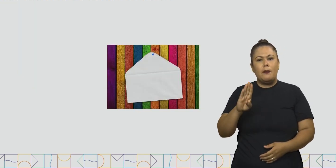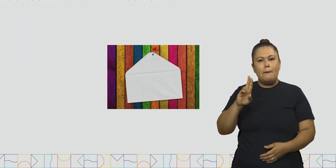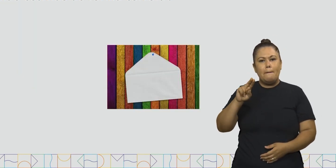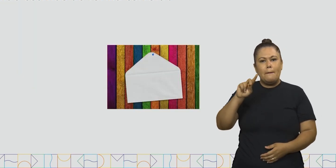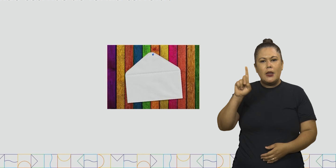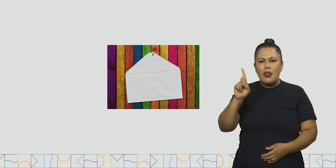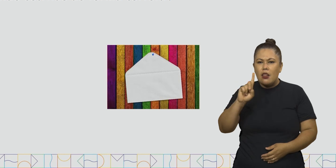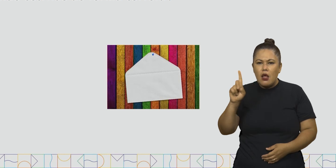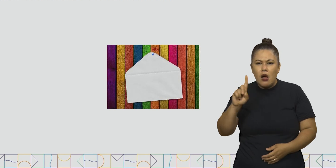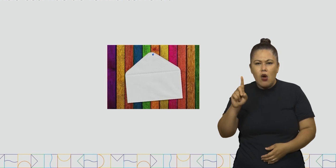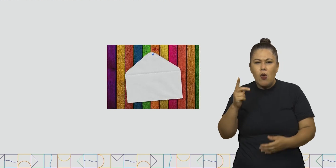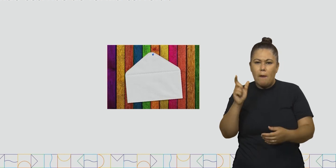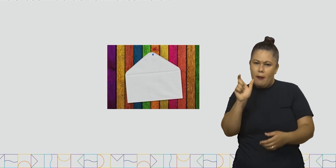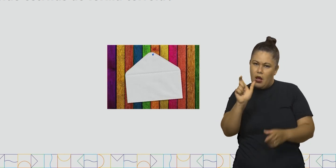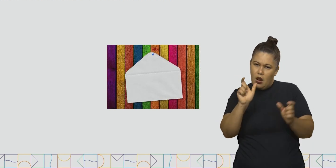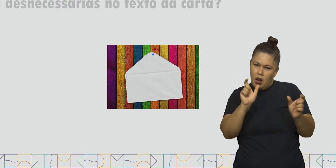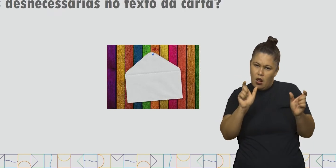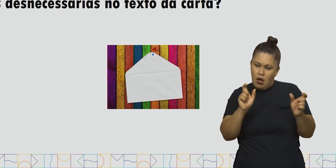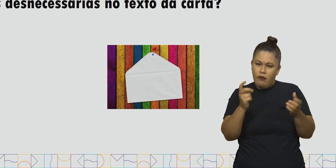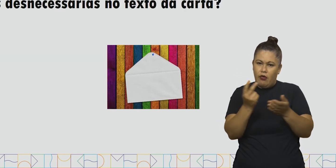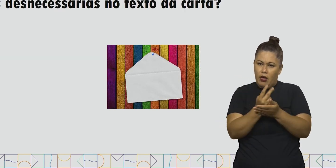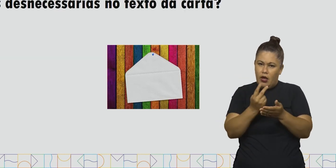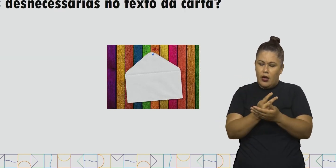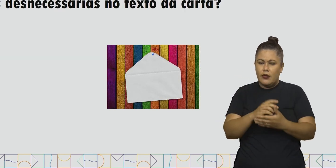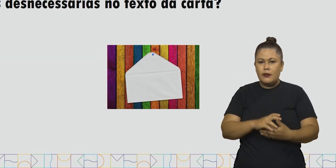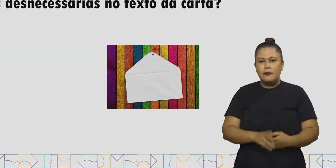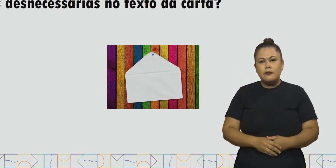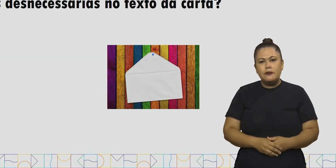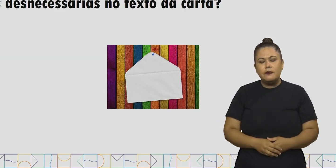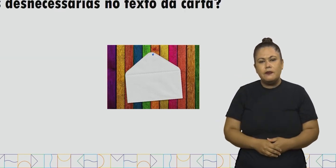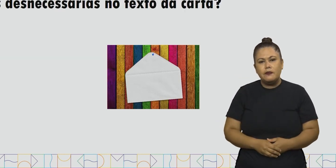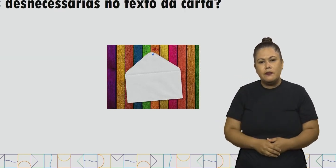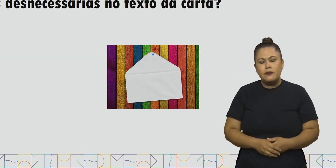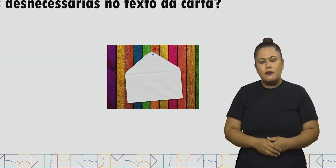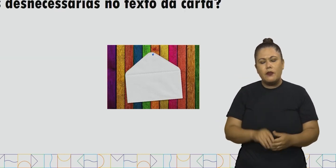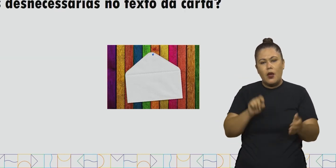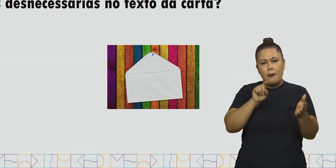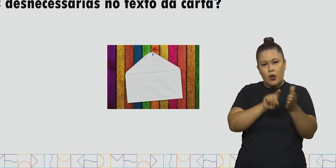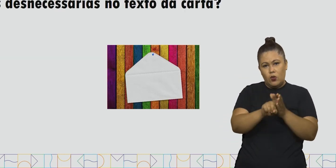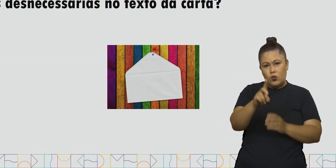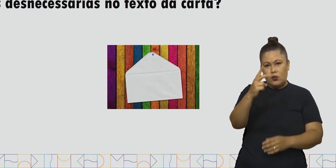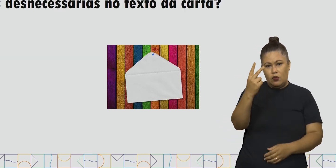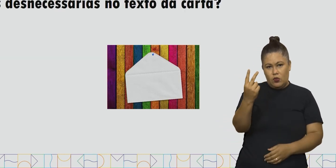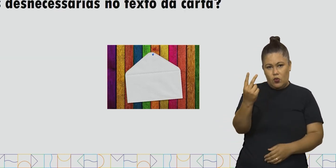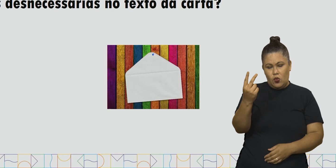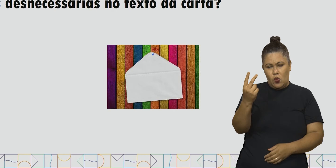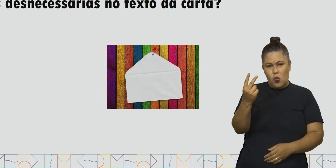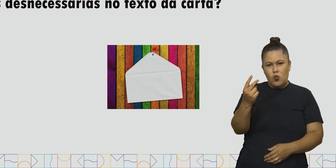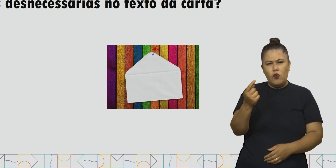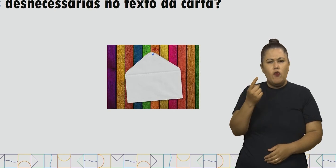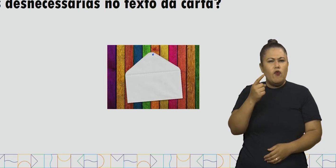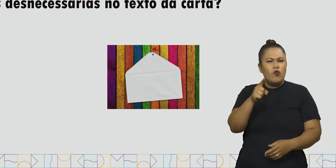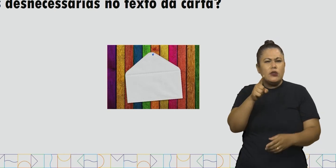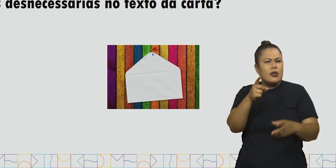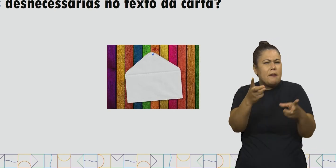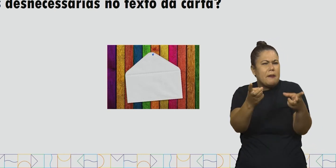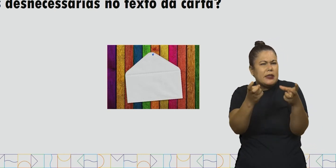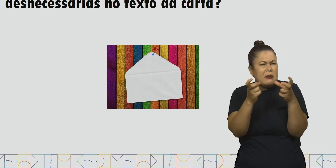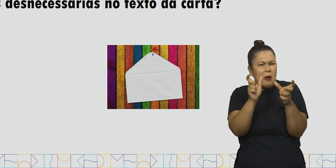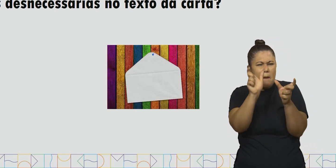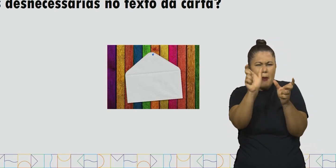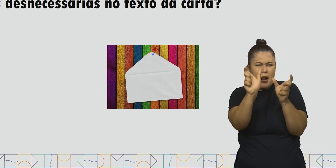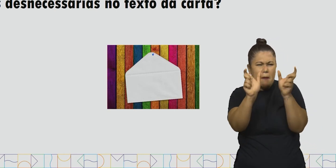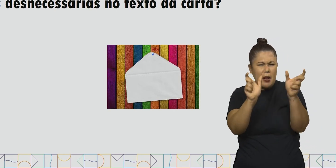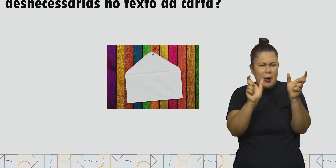escritas de forma correta. Atividade 2. Há repetições